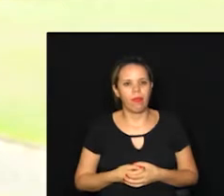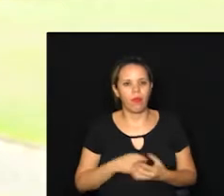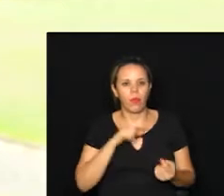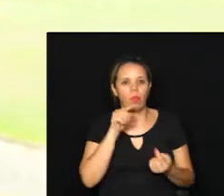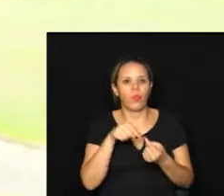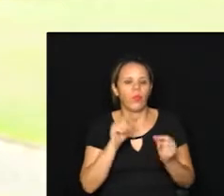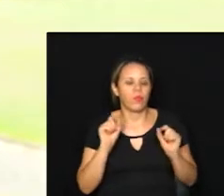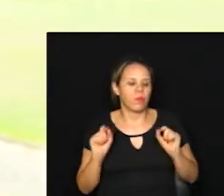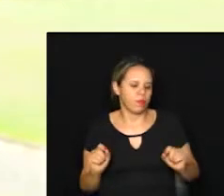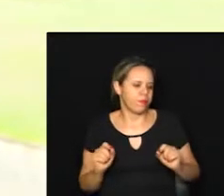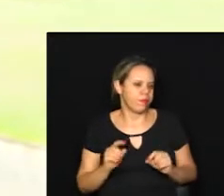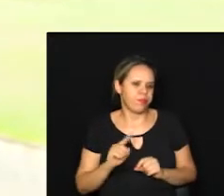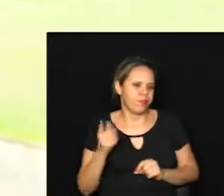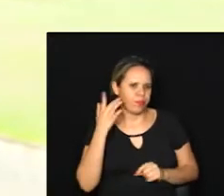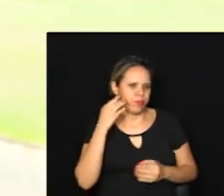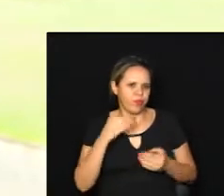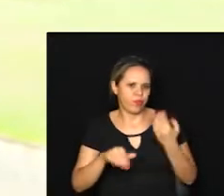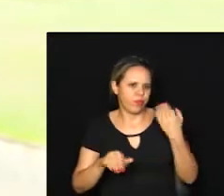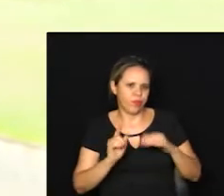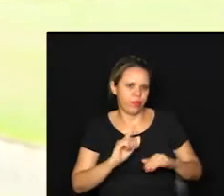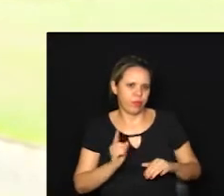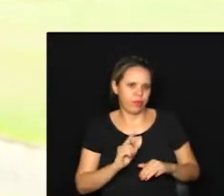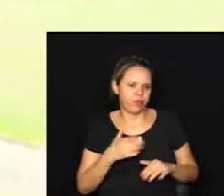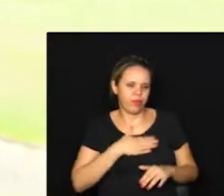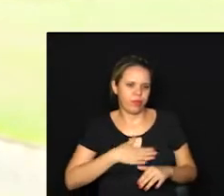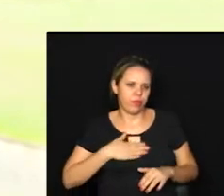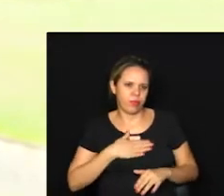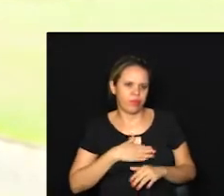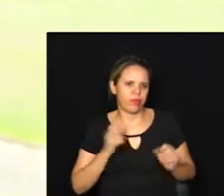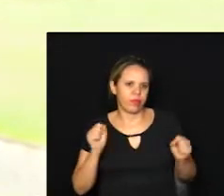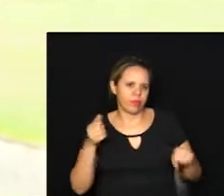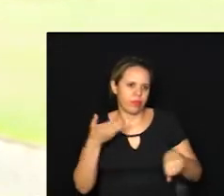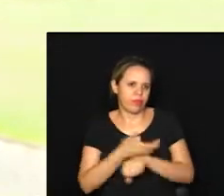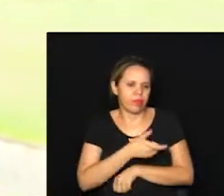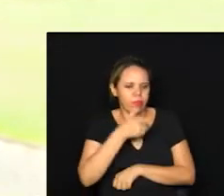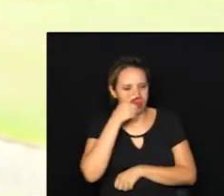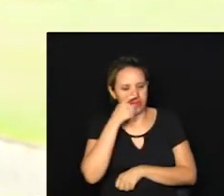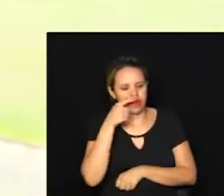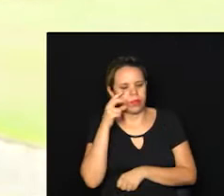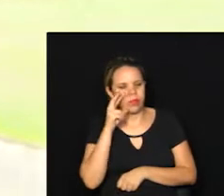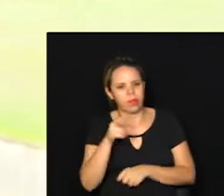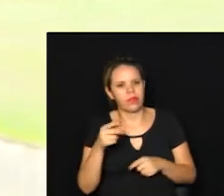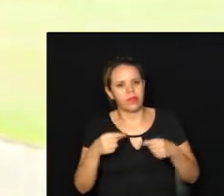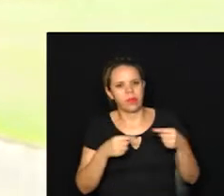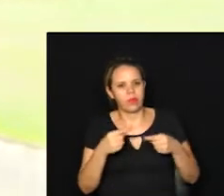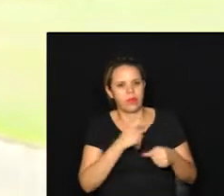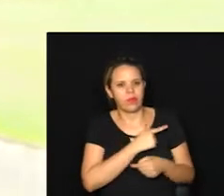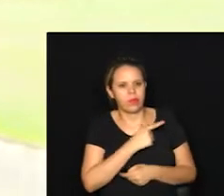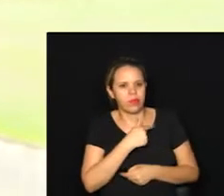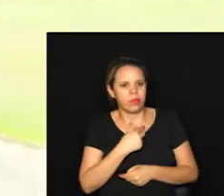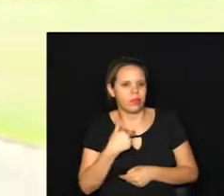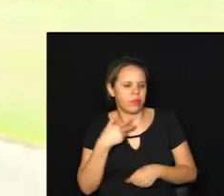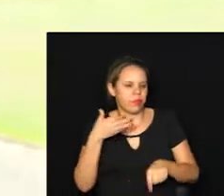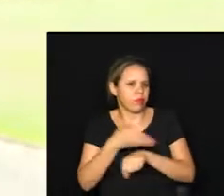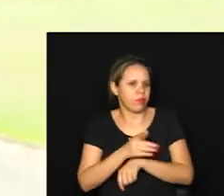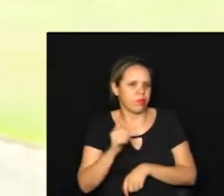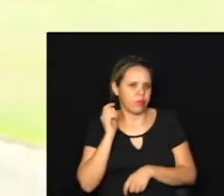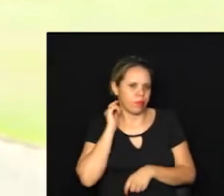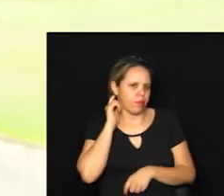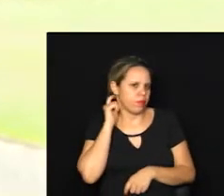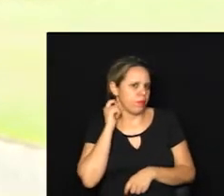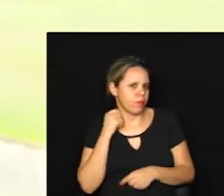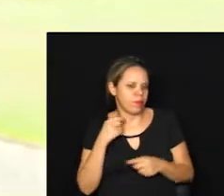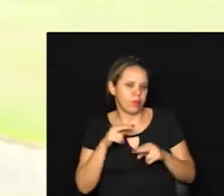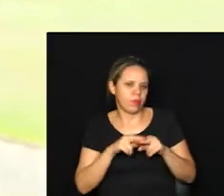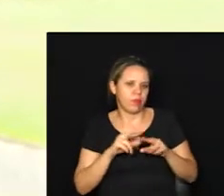ideal, não, eu não sou a favor. Eu gostaria de poder ir aos jogos do Guarani, que eu não posso ir contra